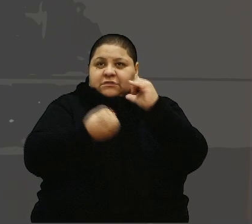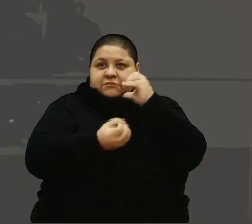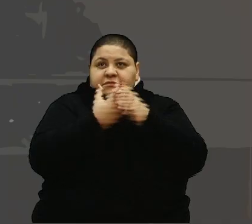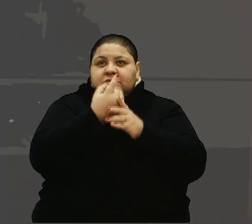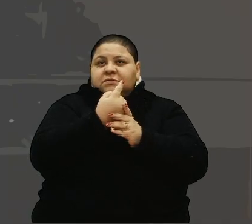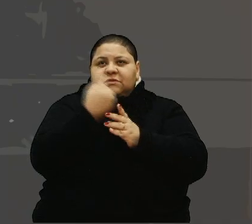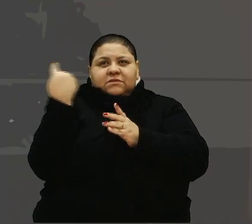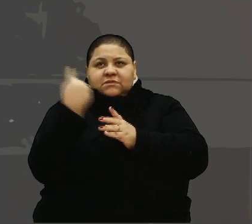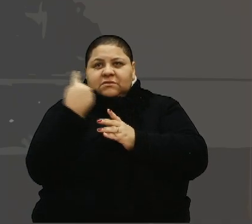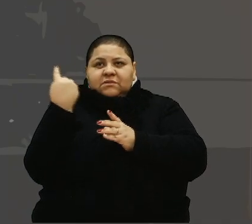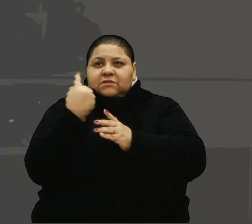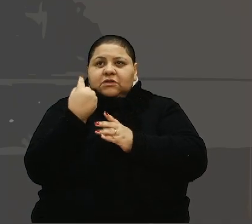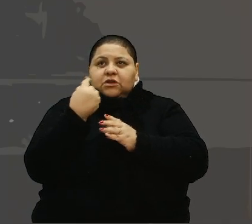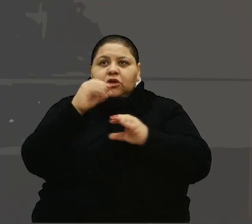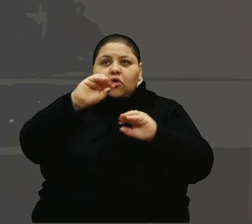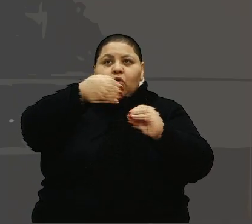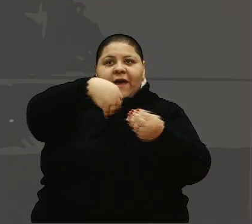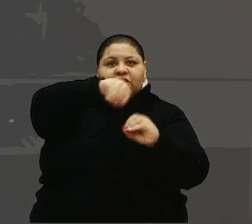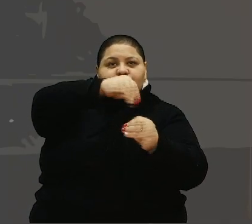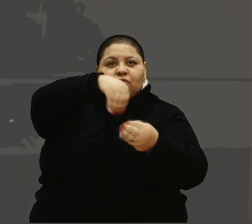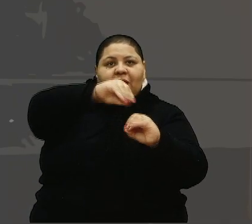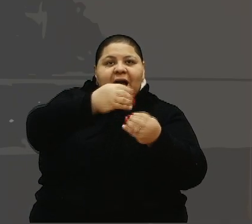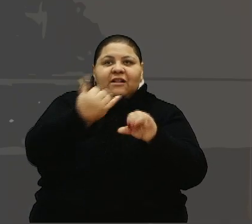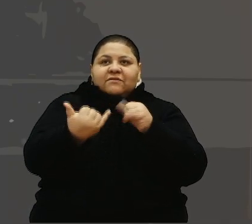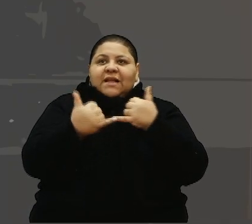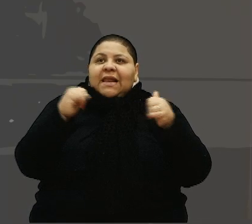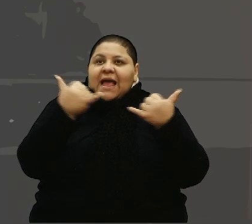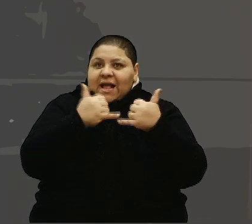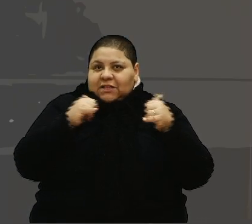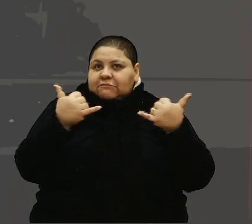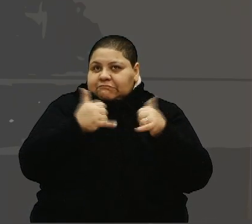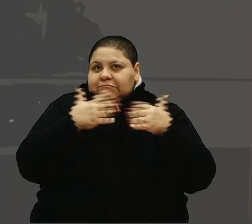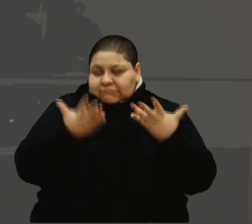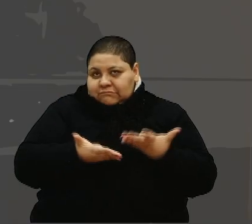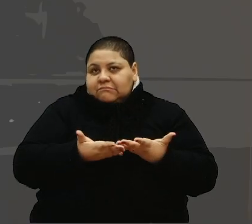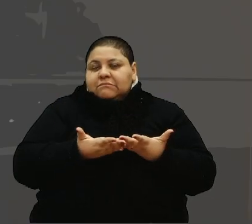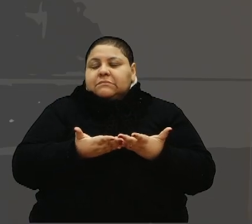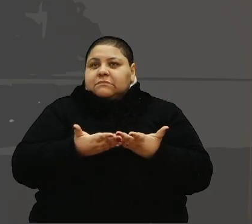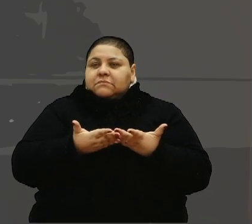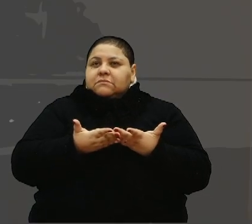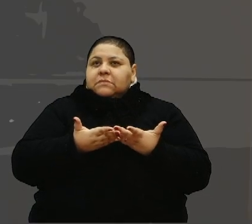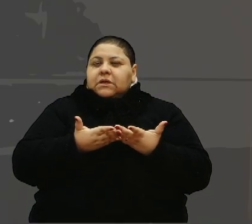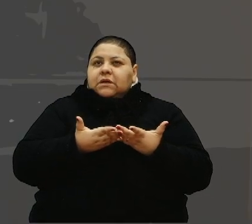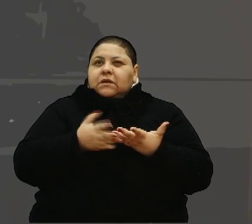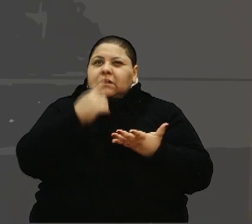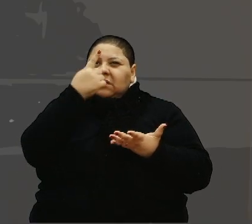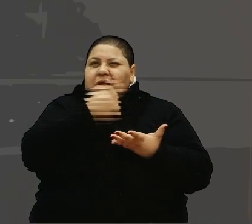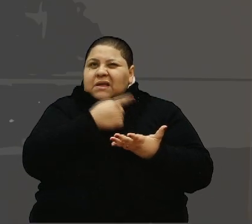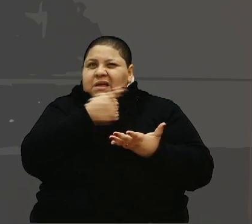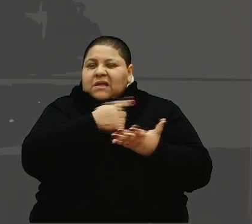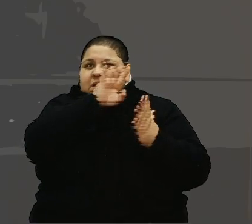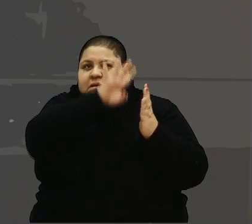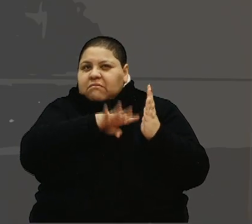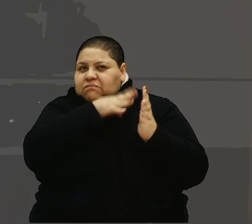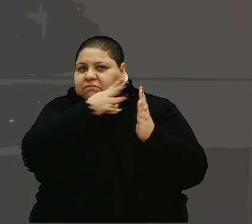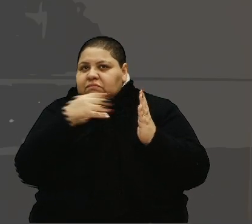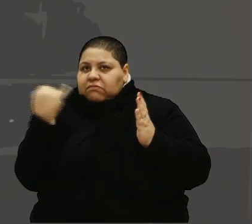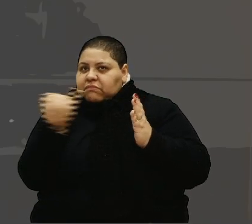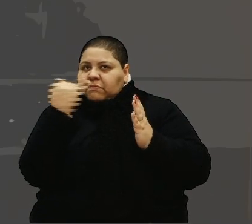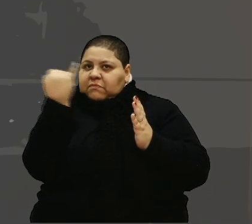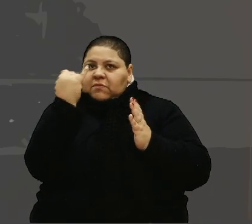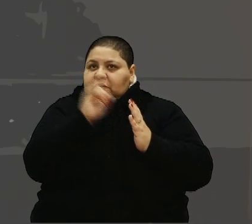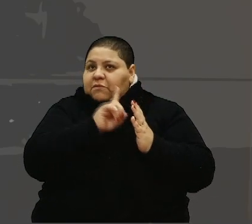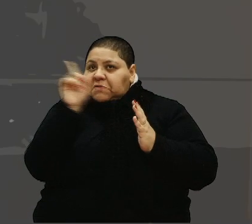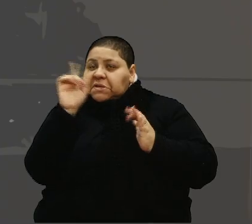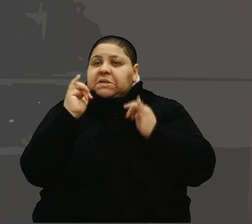implementados lá, os biarticulados elétricos, ó. Então, aqui são mapas, né, importantes lá